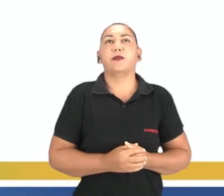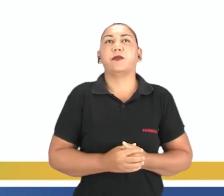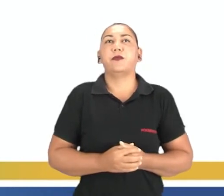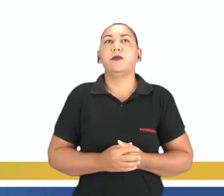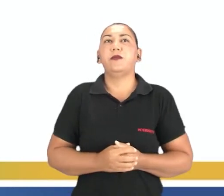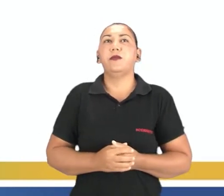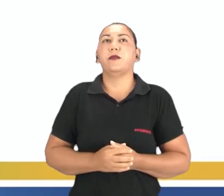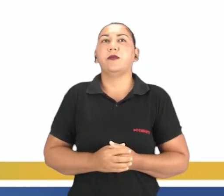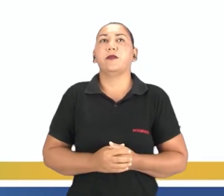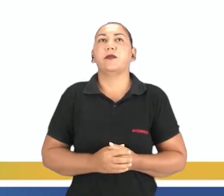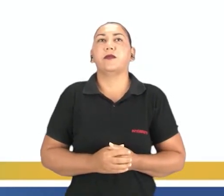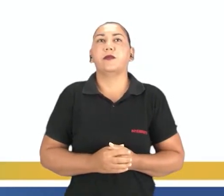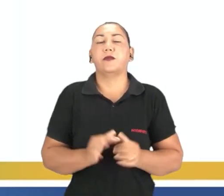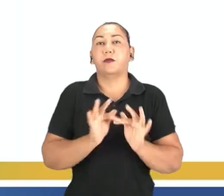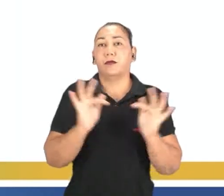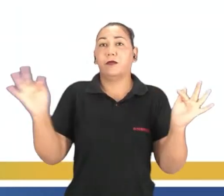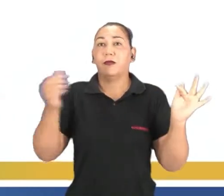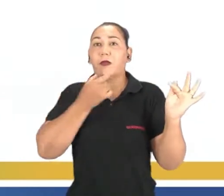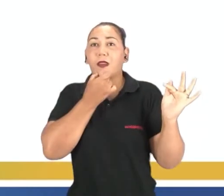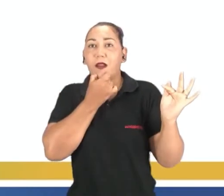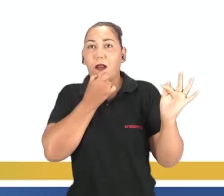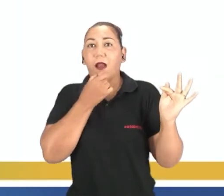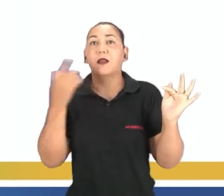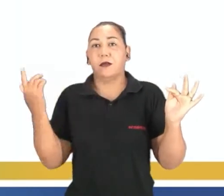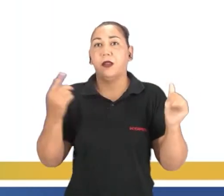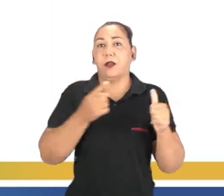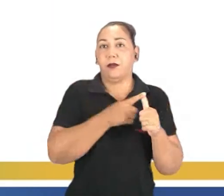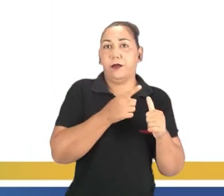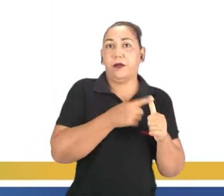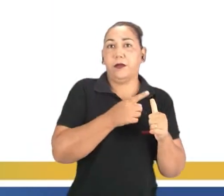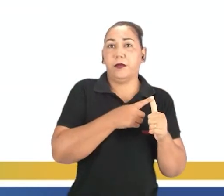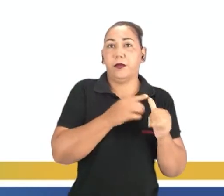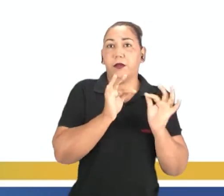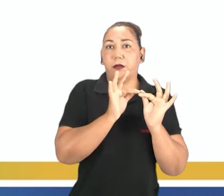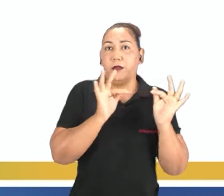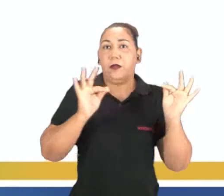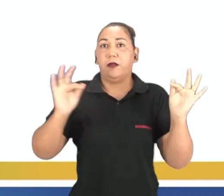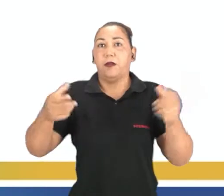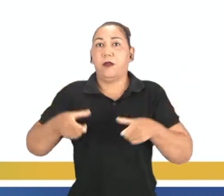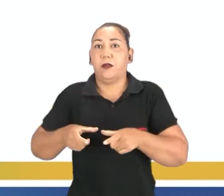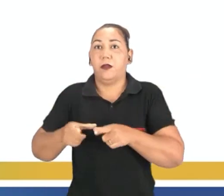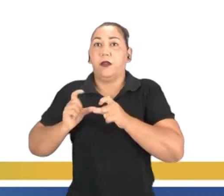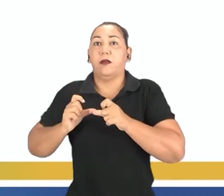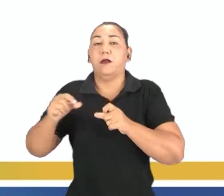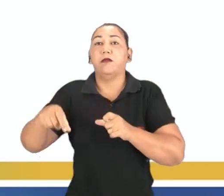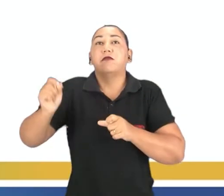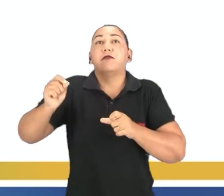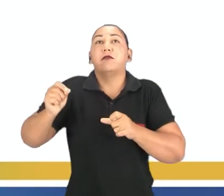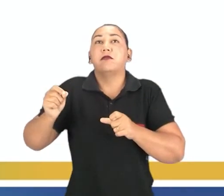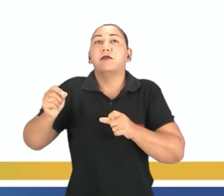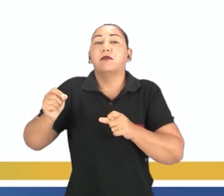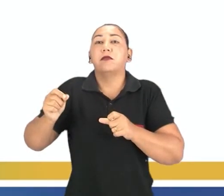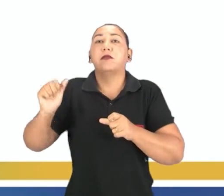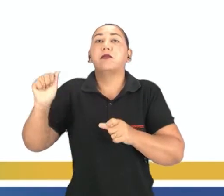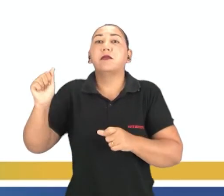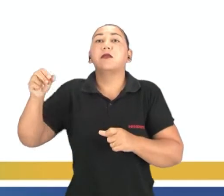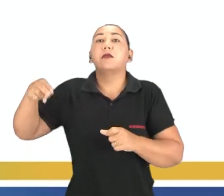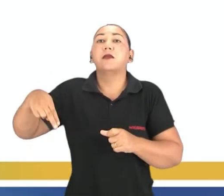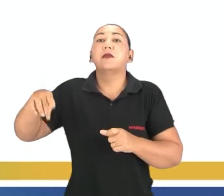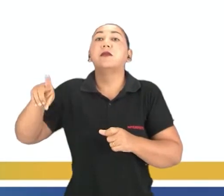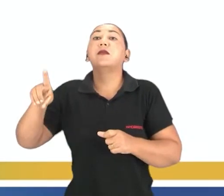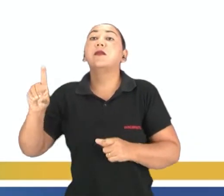questions in complete sentences. Então, nessa primeira sentença, a conjunção destacada, a linking word destacada